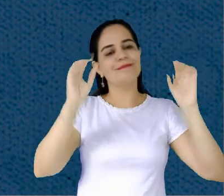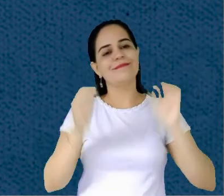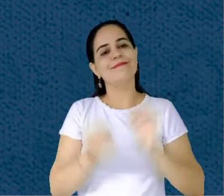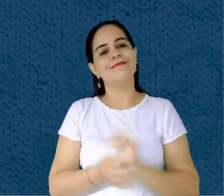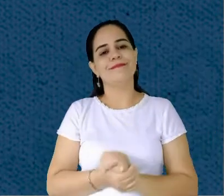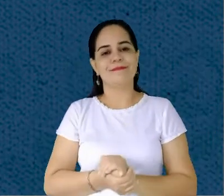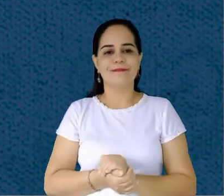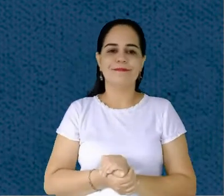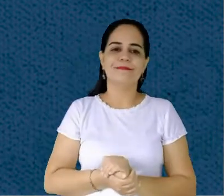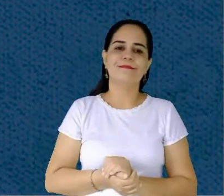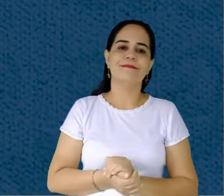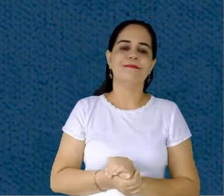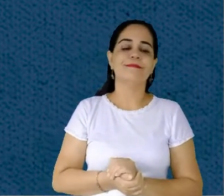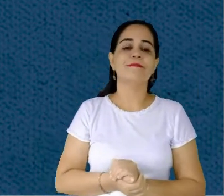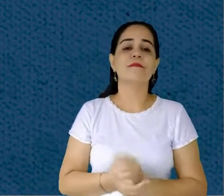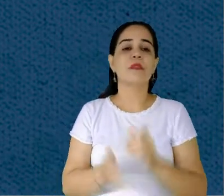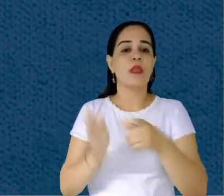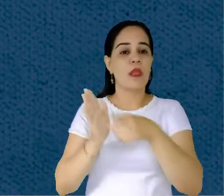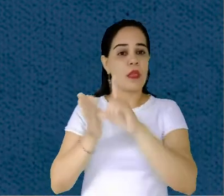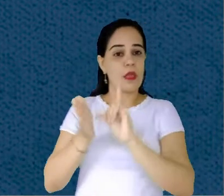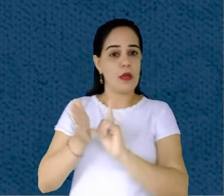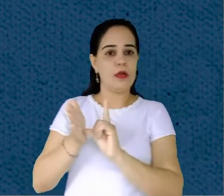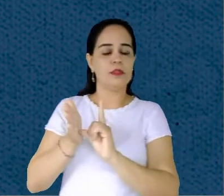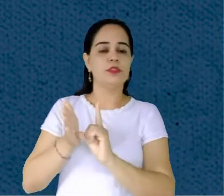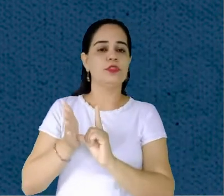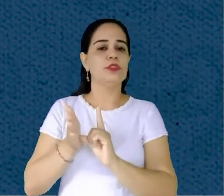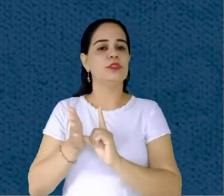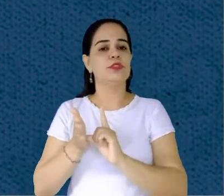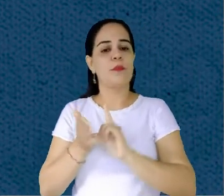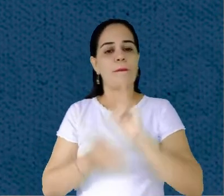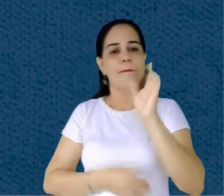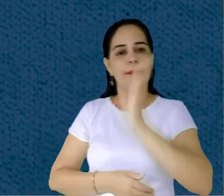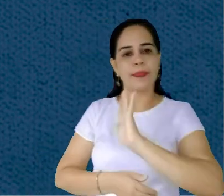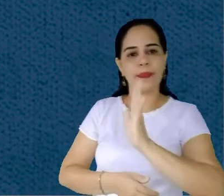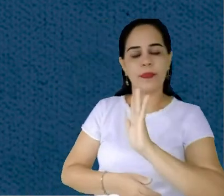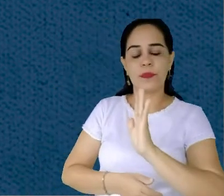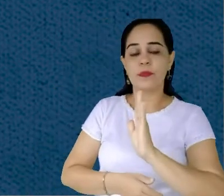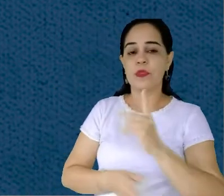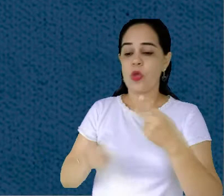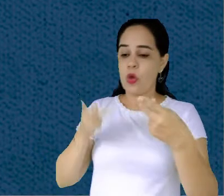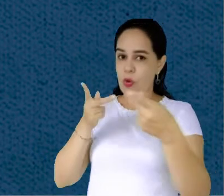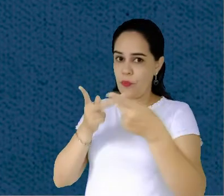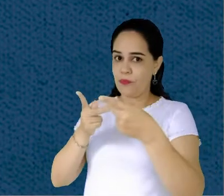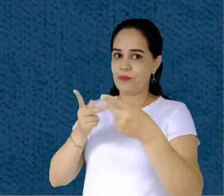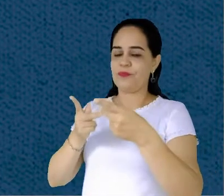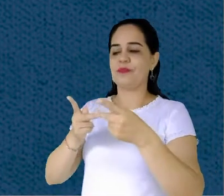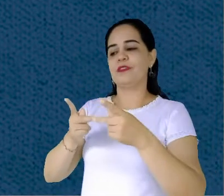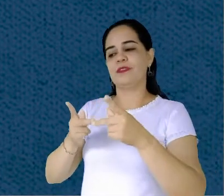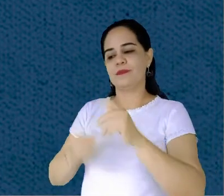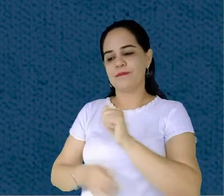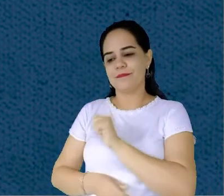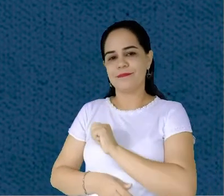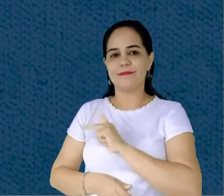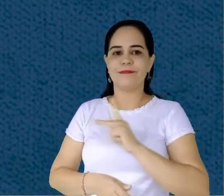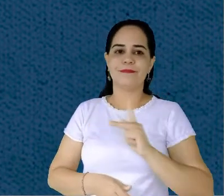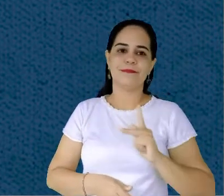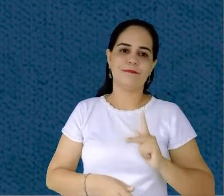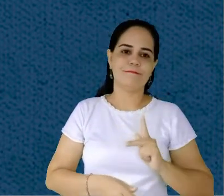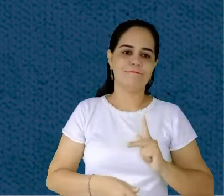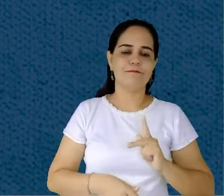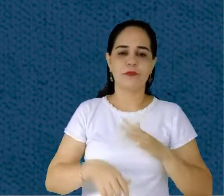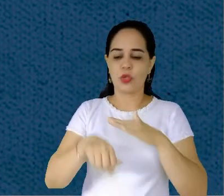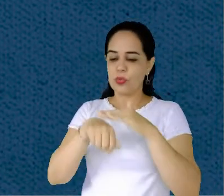Jesus está para subir aos céus e, antes de partir, ele visita por última vez os